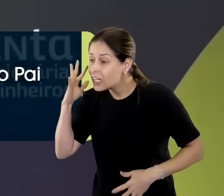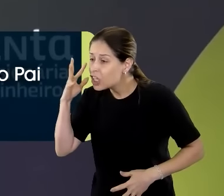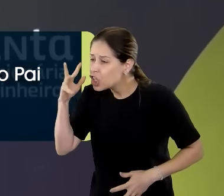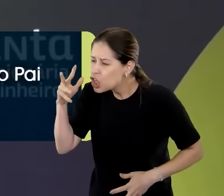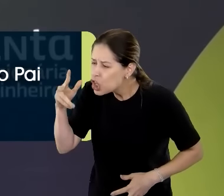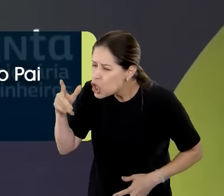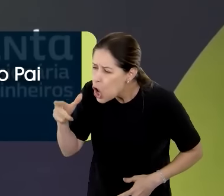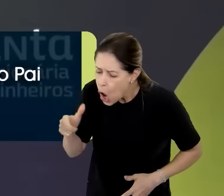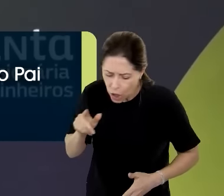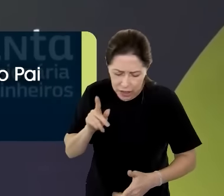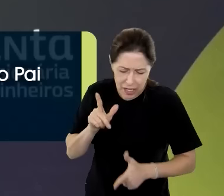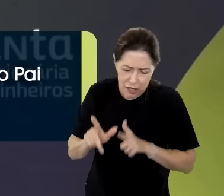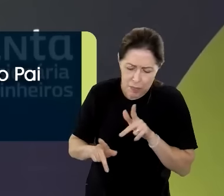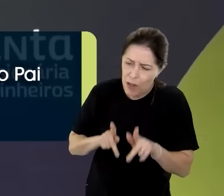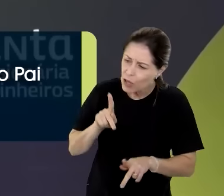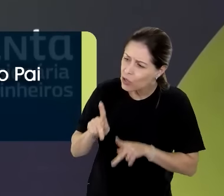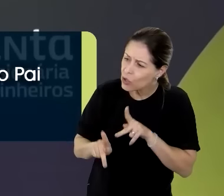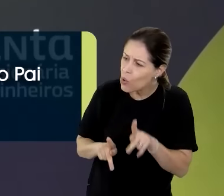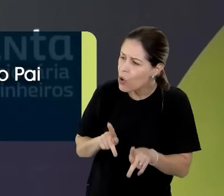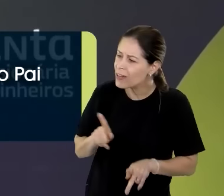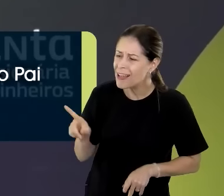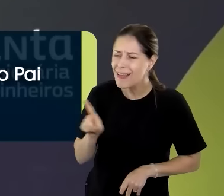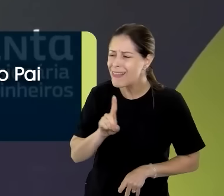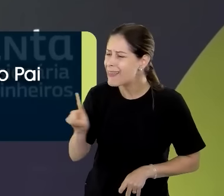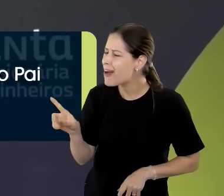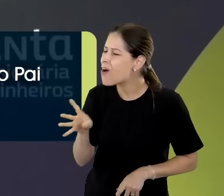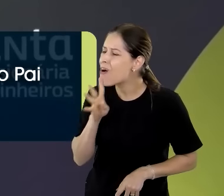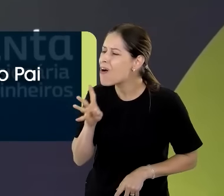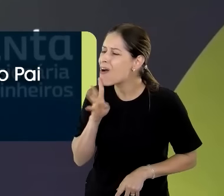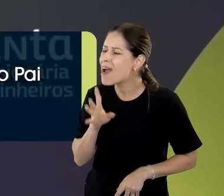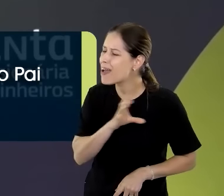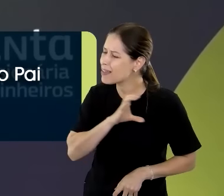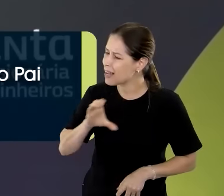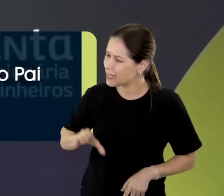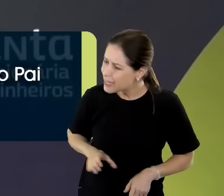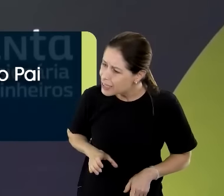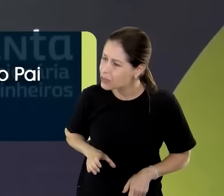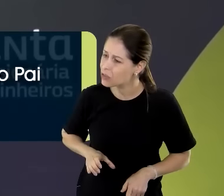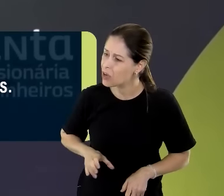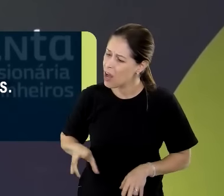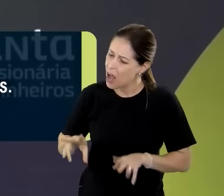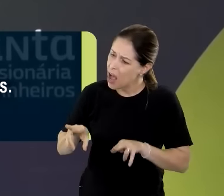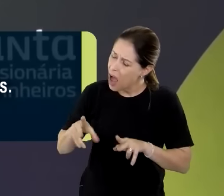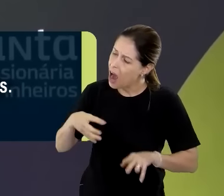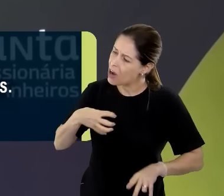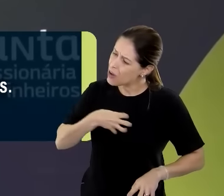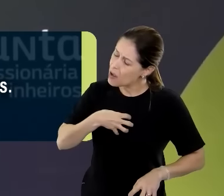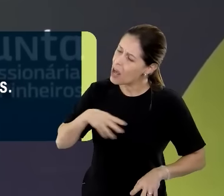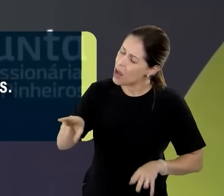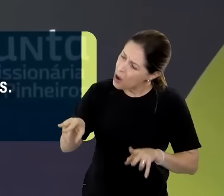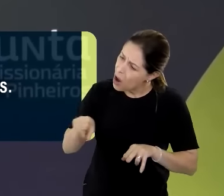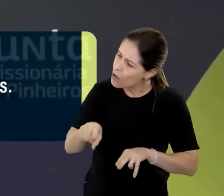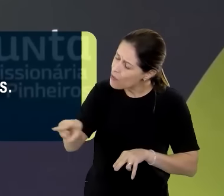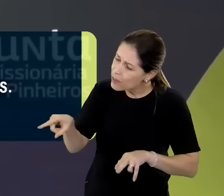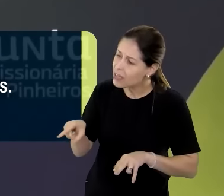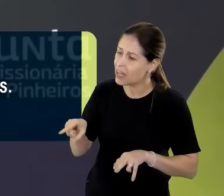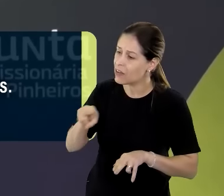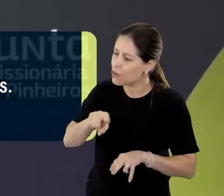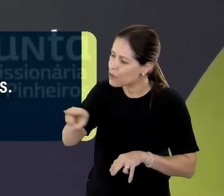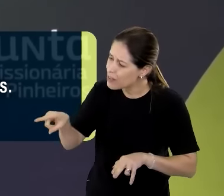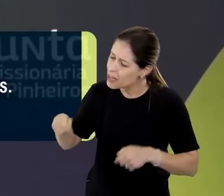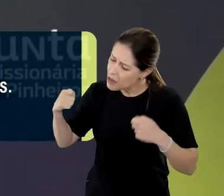que procuram essas coisas, mas vosso Pai sabe que necessitais delas.